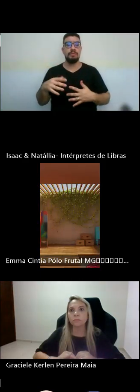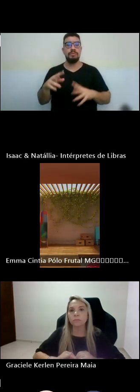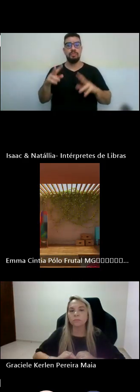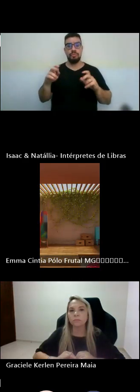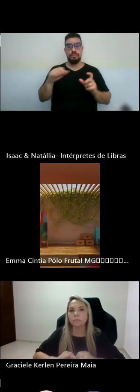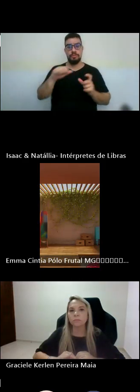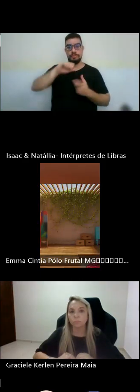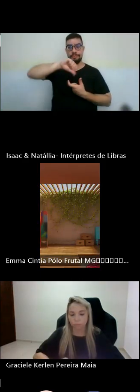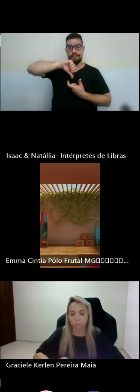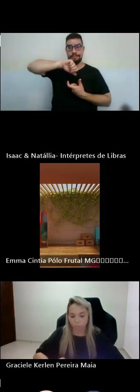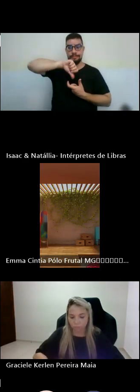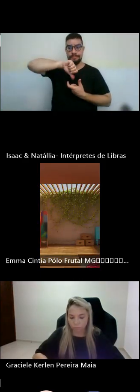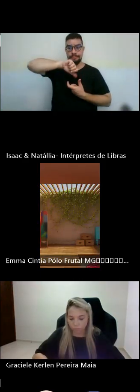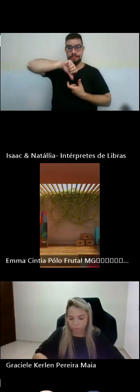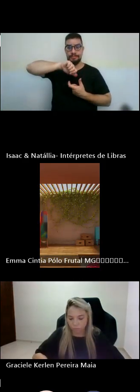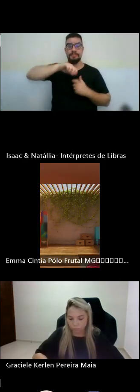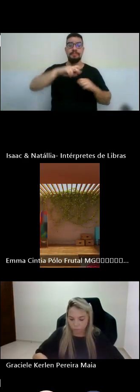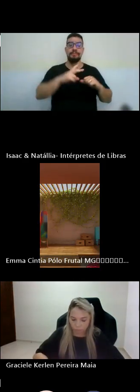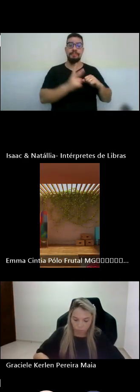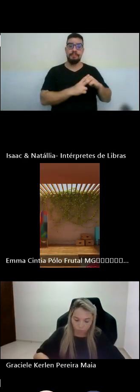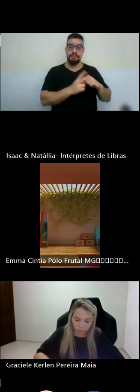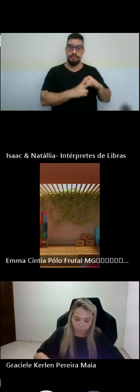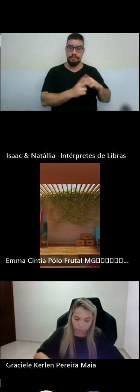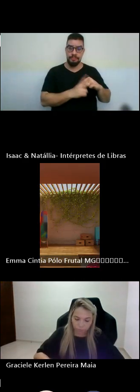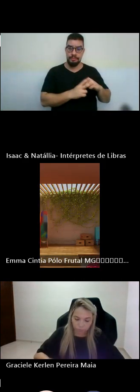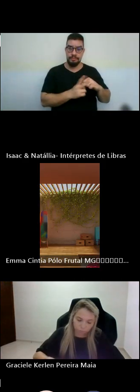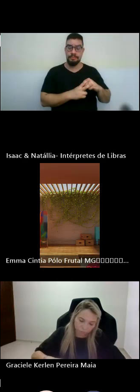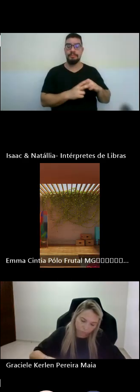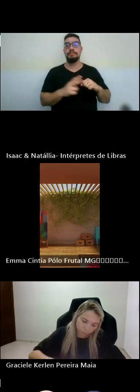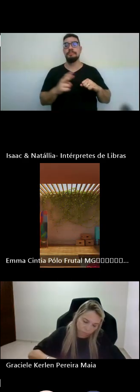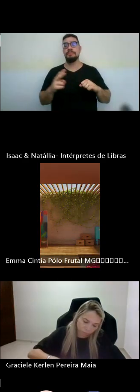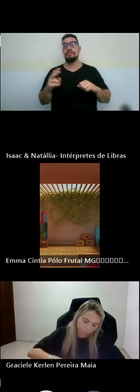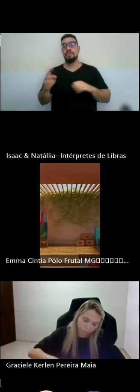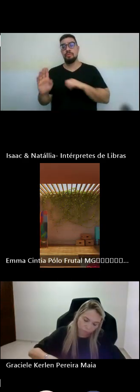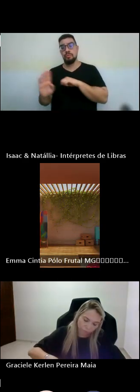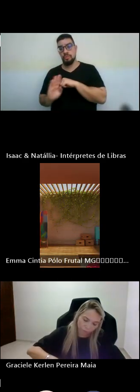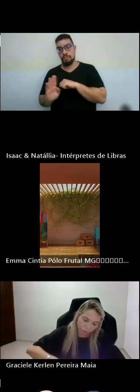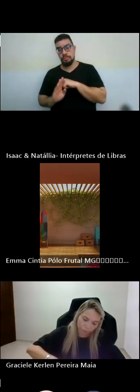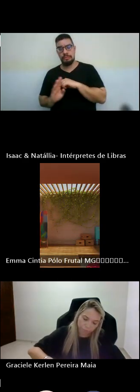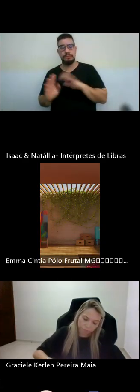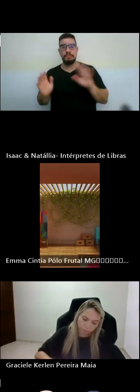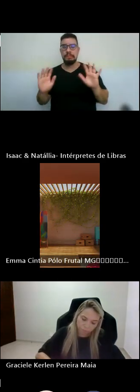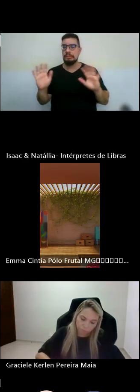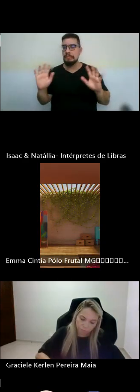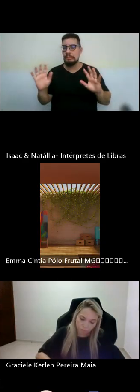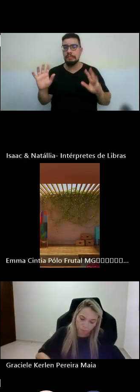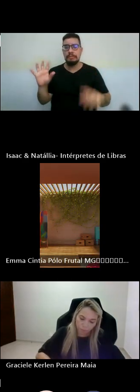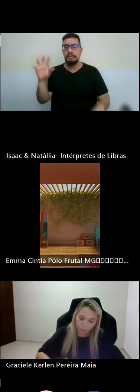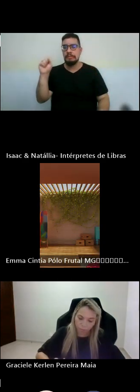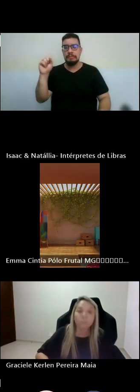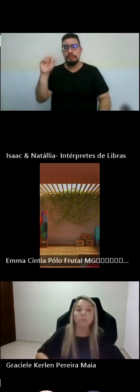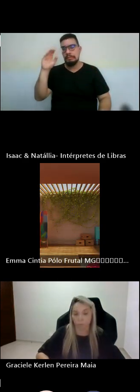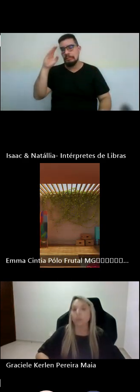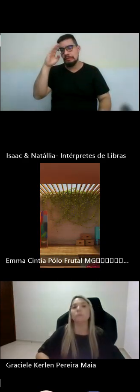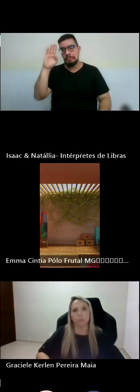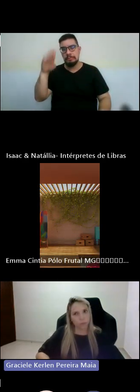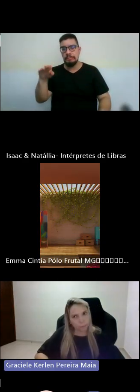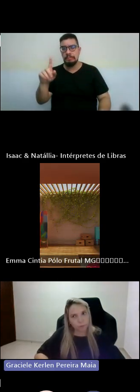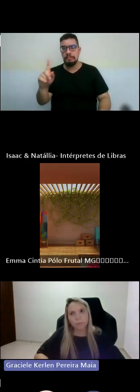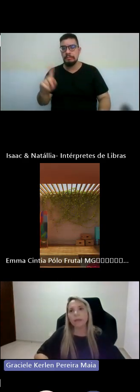de verbos, nomes e verbos, aí eu não consegui captar, não consegui entender